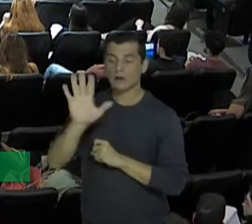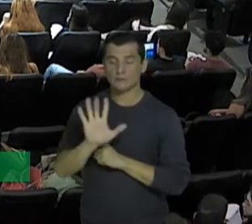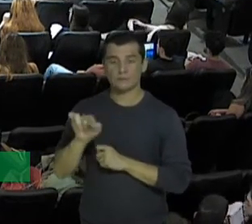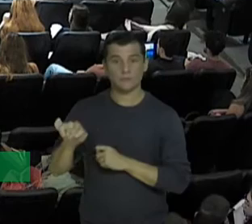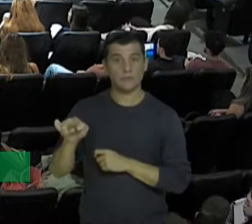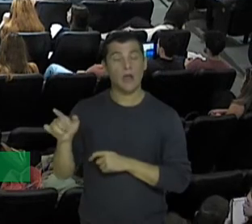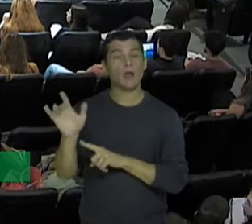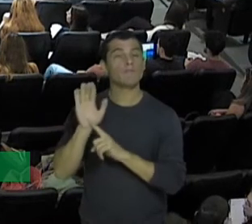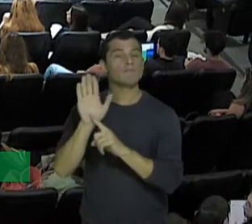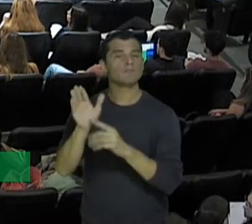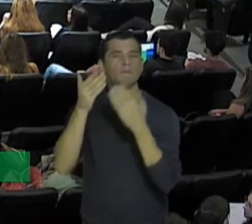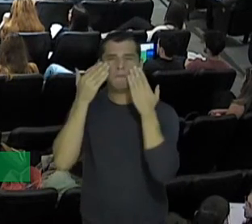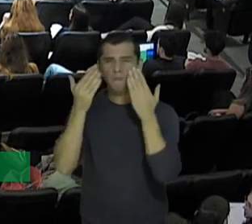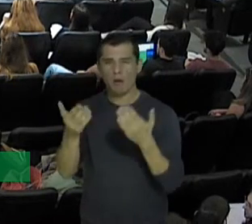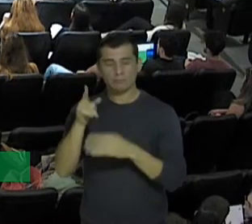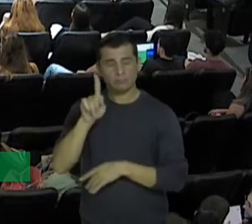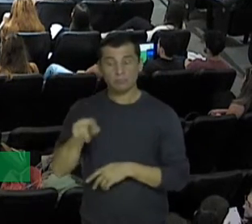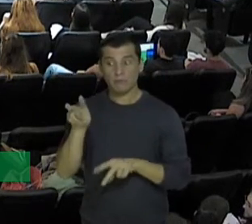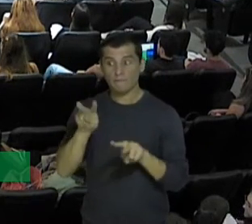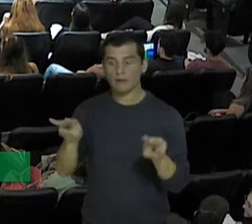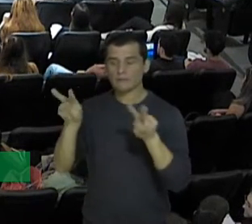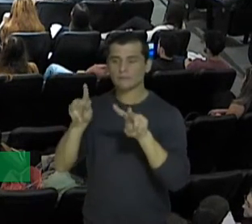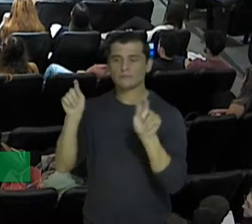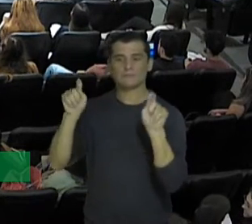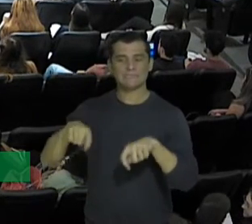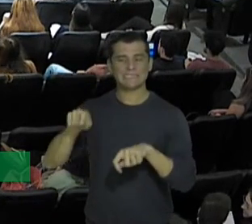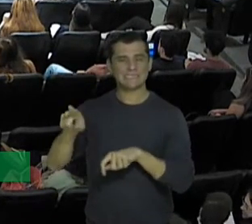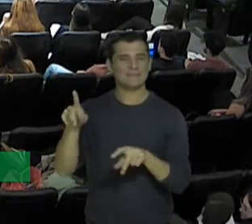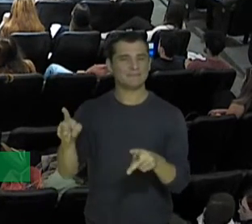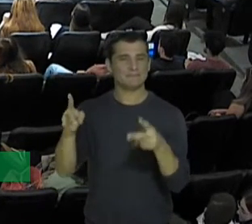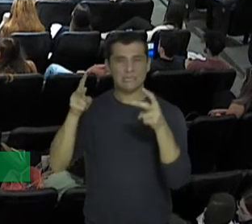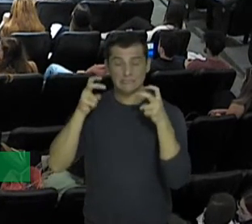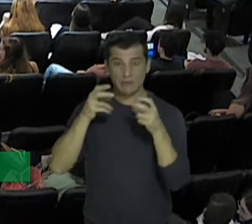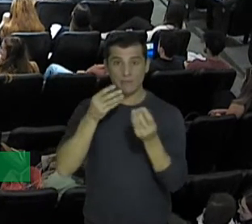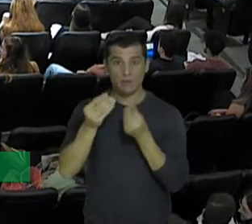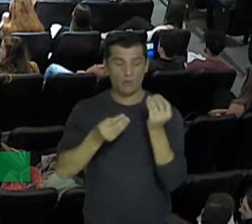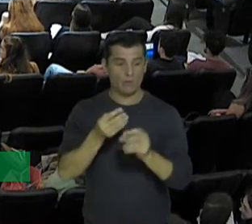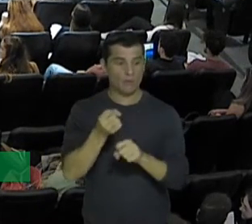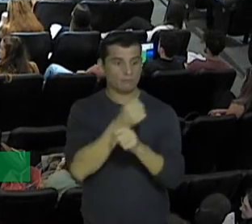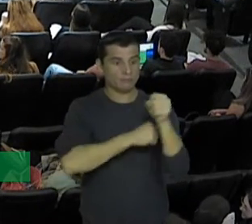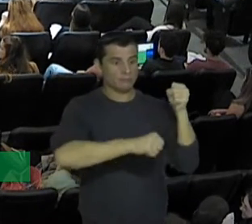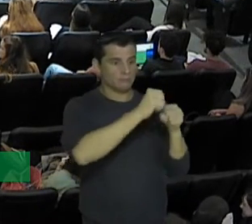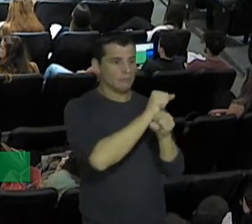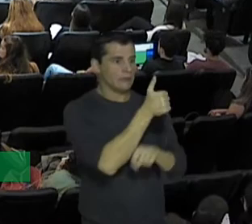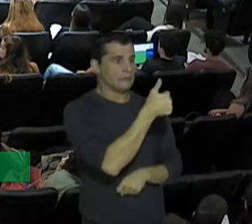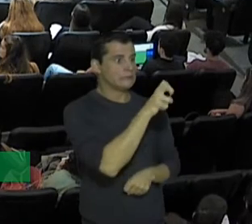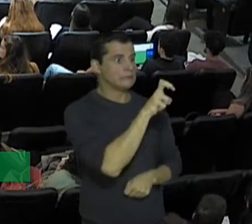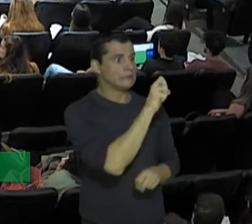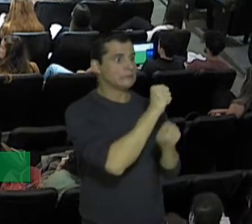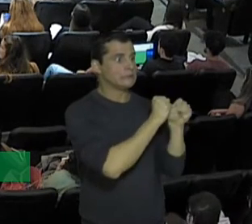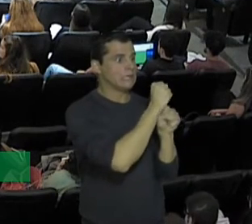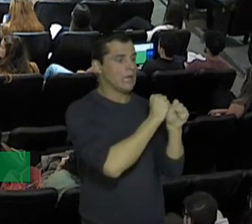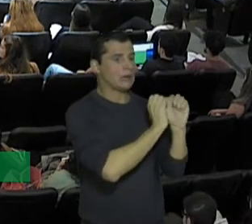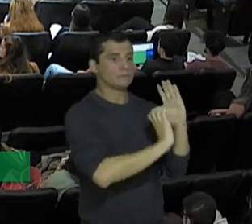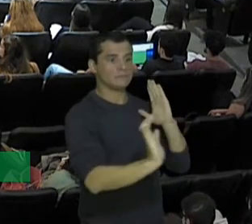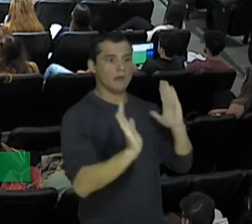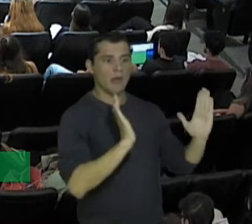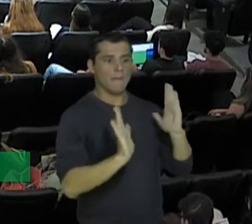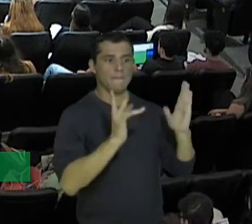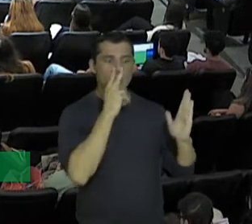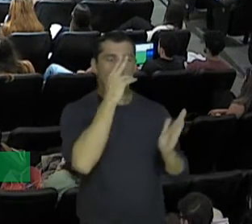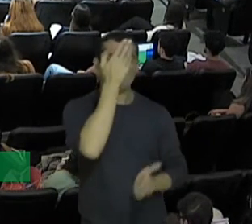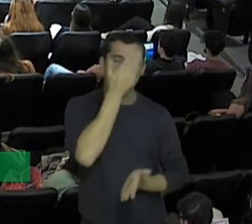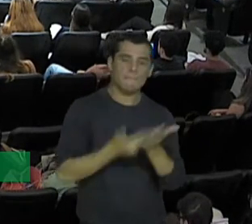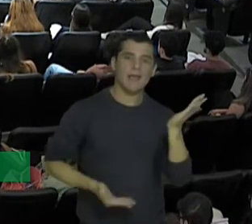e eles são visuais ajudam ao longo dos últimos 15 anos tem havido uma perda relativa